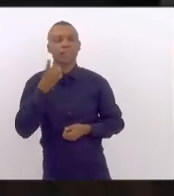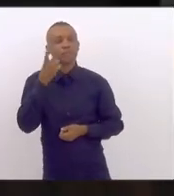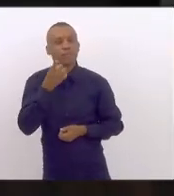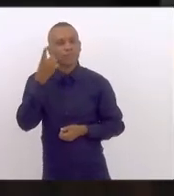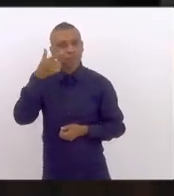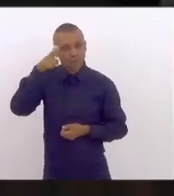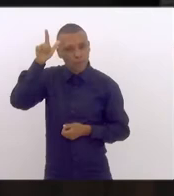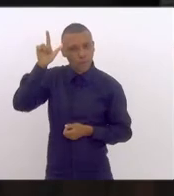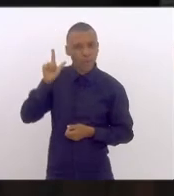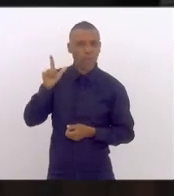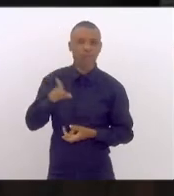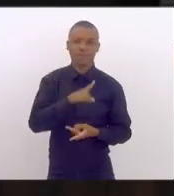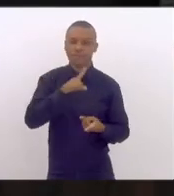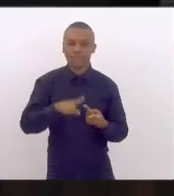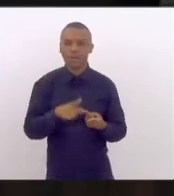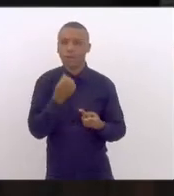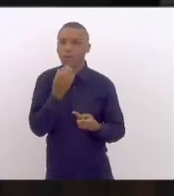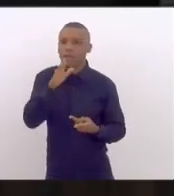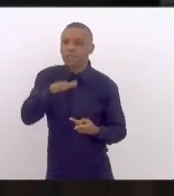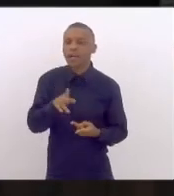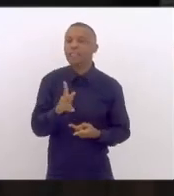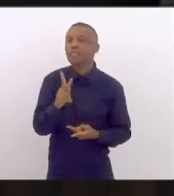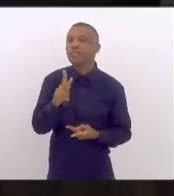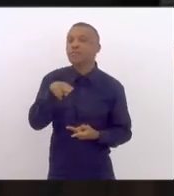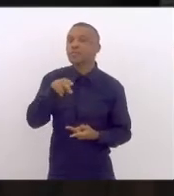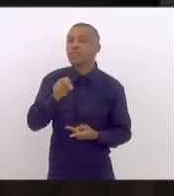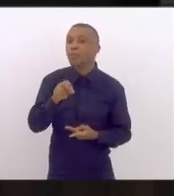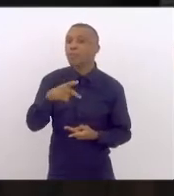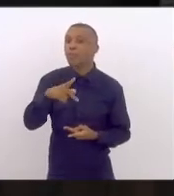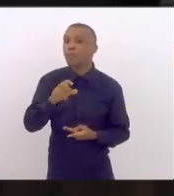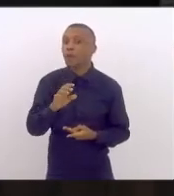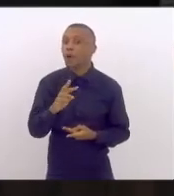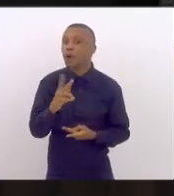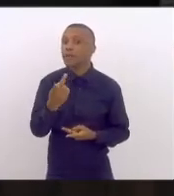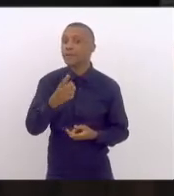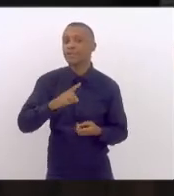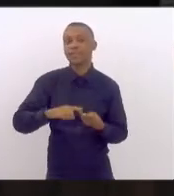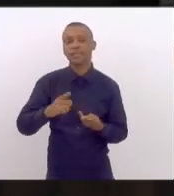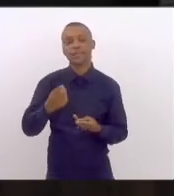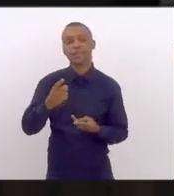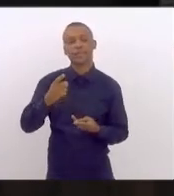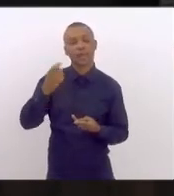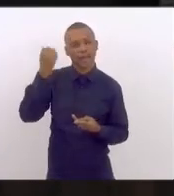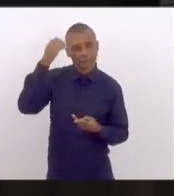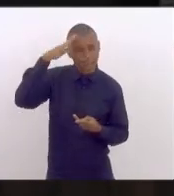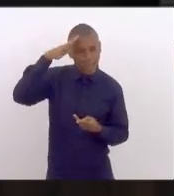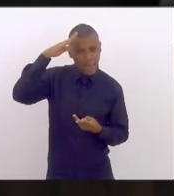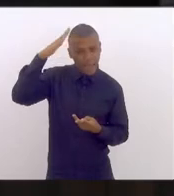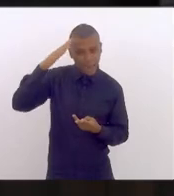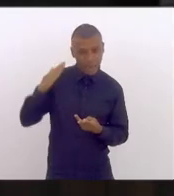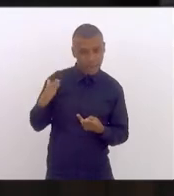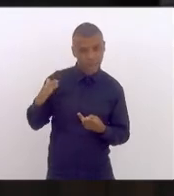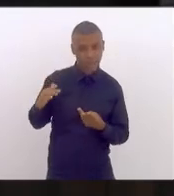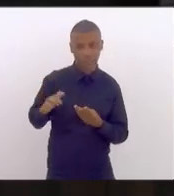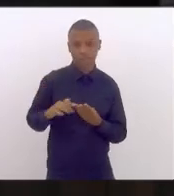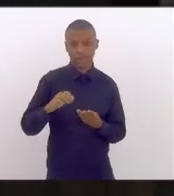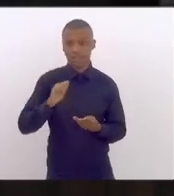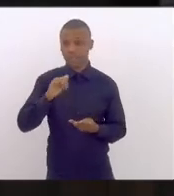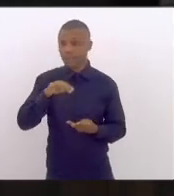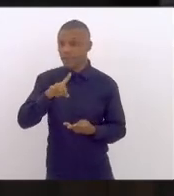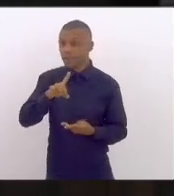Boa tarde aí kinoplok Alana Alexandre Freitas Anderson Alexandre Anderson